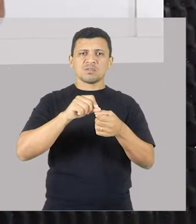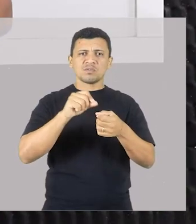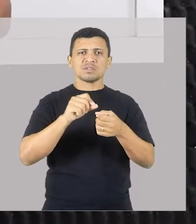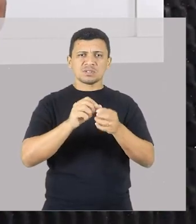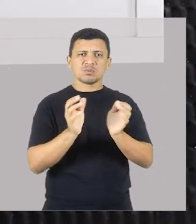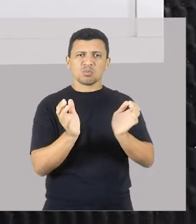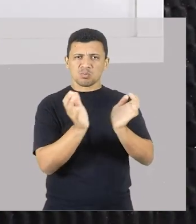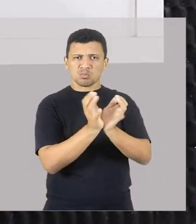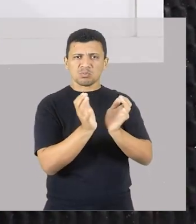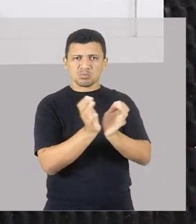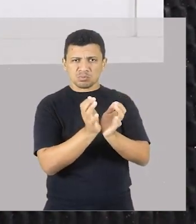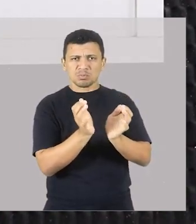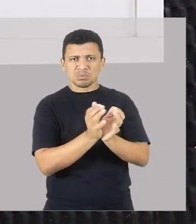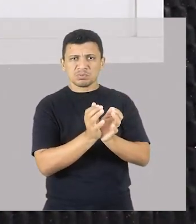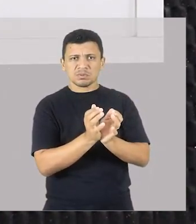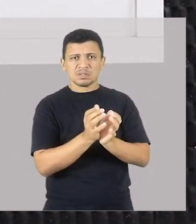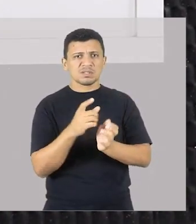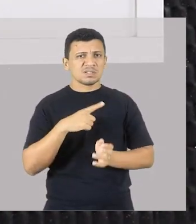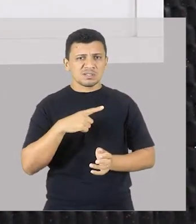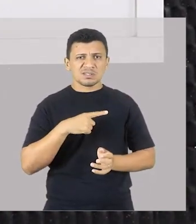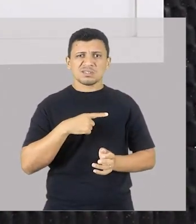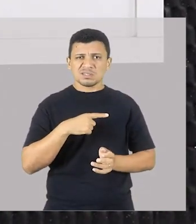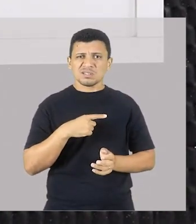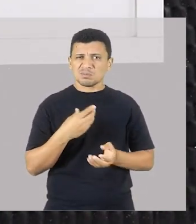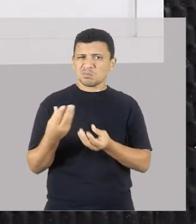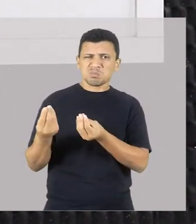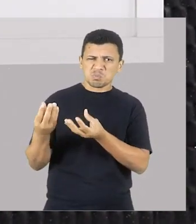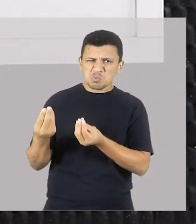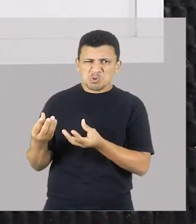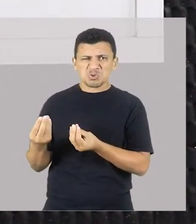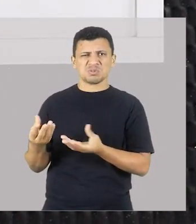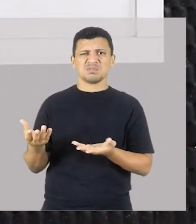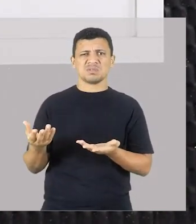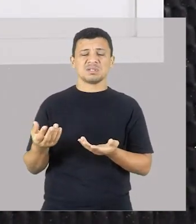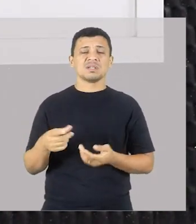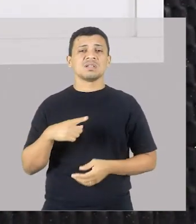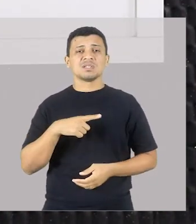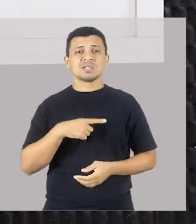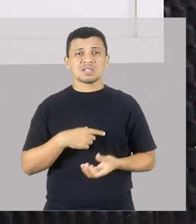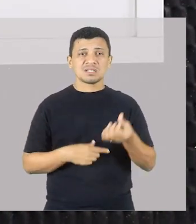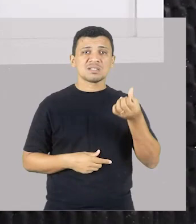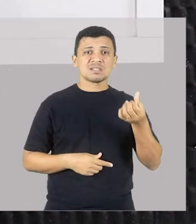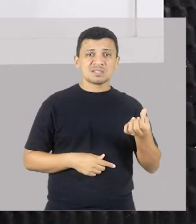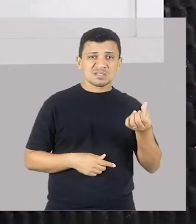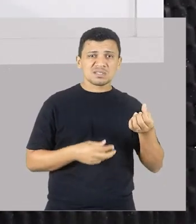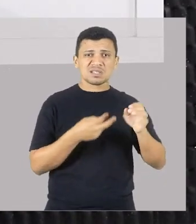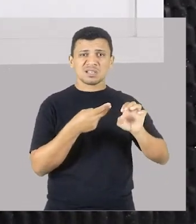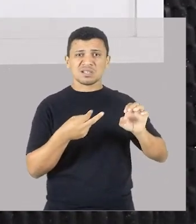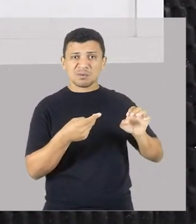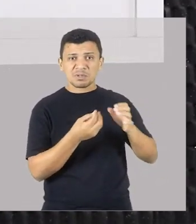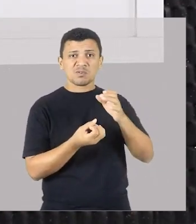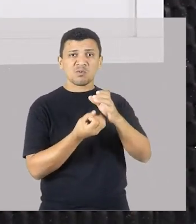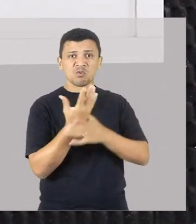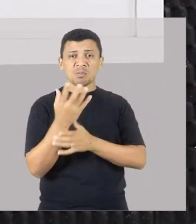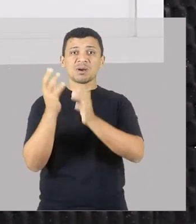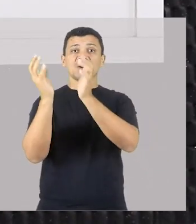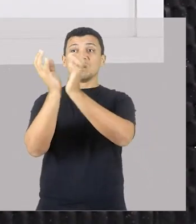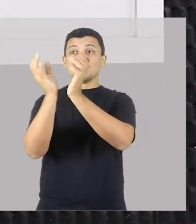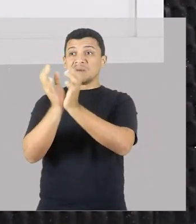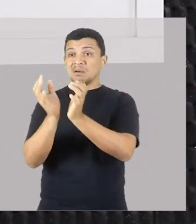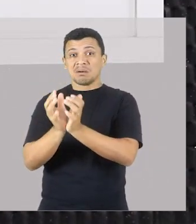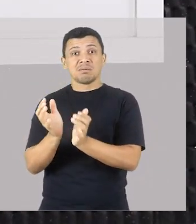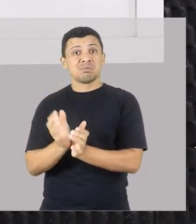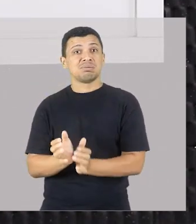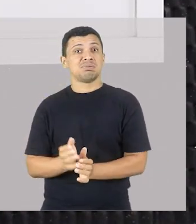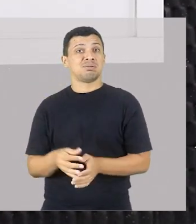grupos, né? Não vai dar muita coisa, porque se eu tiver 6 elementos aí para formar grupos, como é que eu vou sair formando grupos dessa